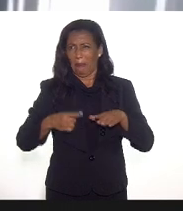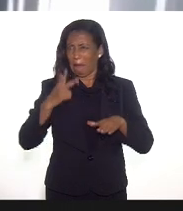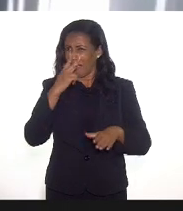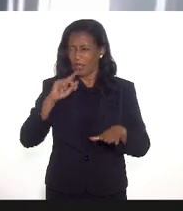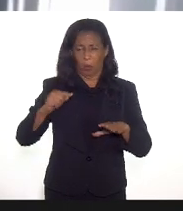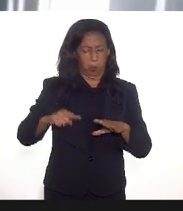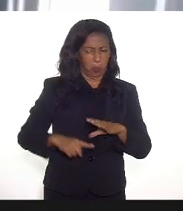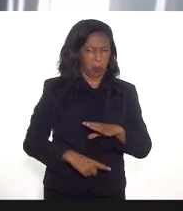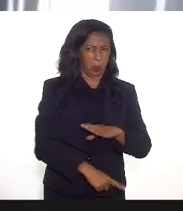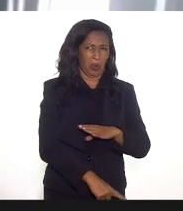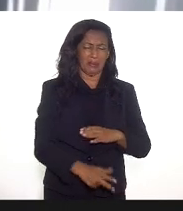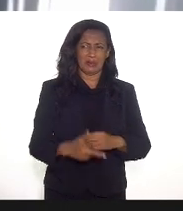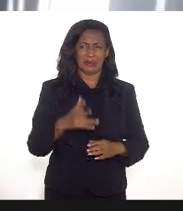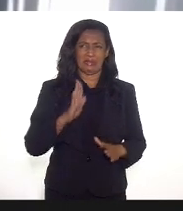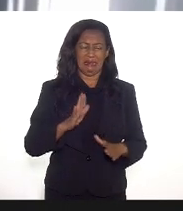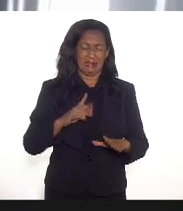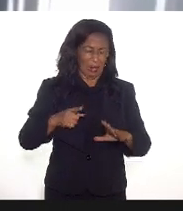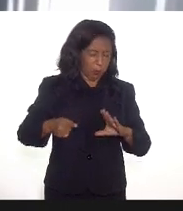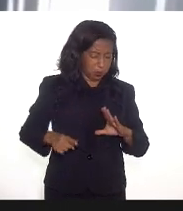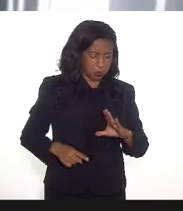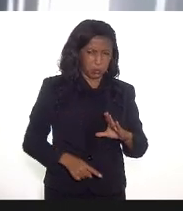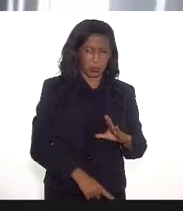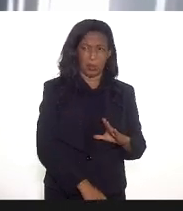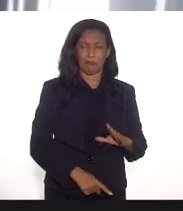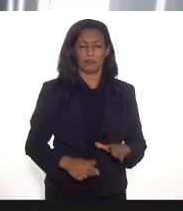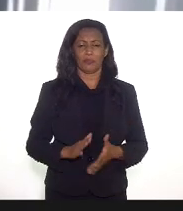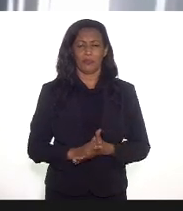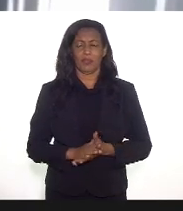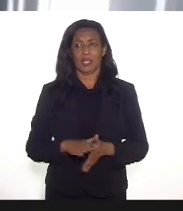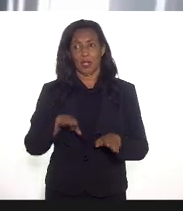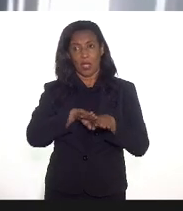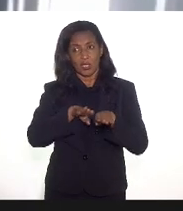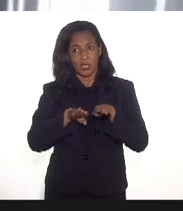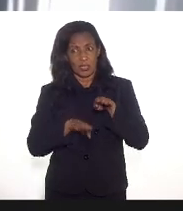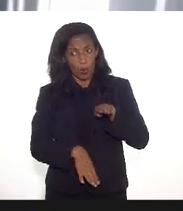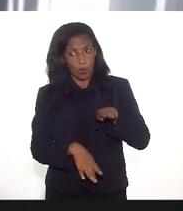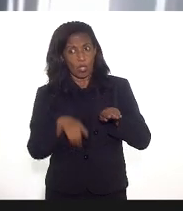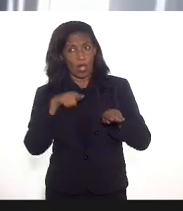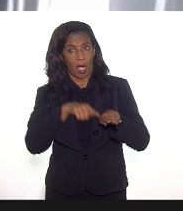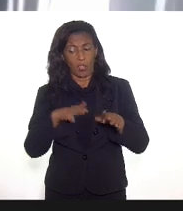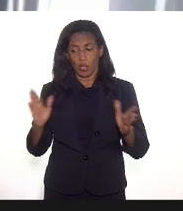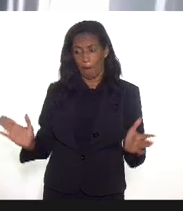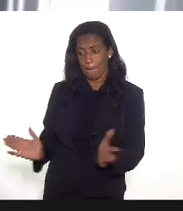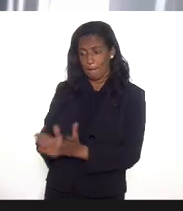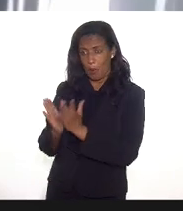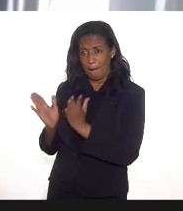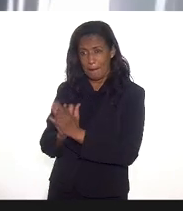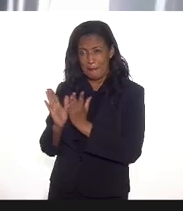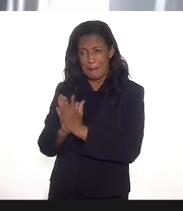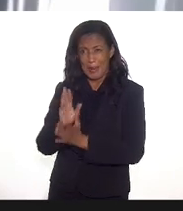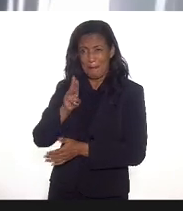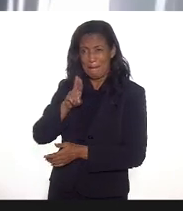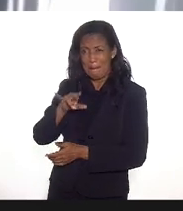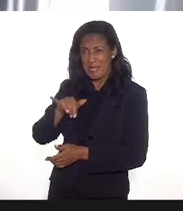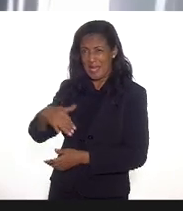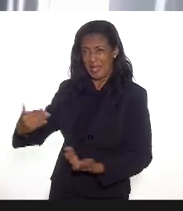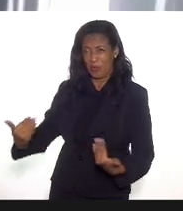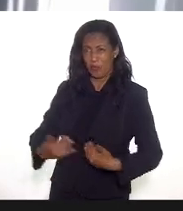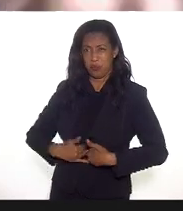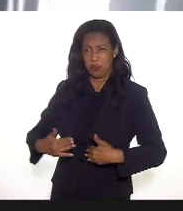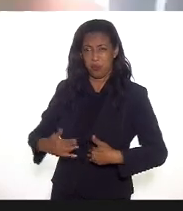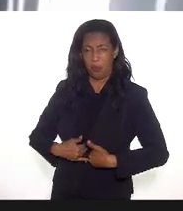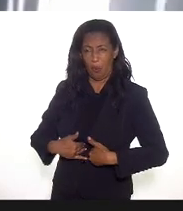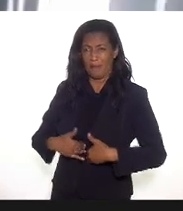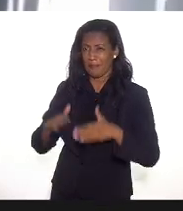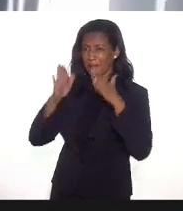já estavam dadas e se aprofundaram. Enfrentar desigualdades, enfrentar a pobreza, enfrentar a miséria é absolutamente central